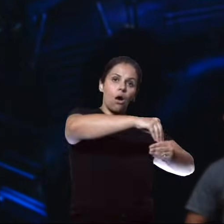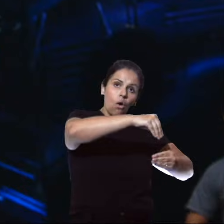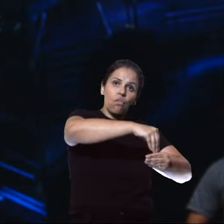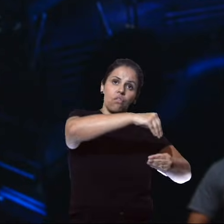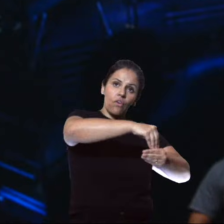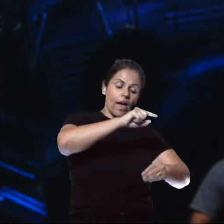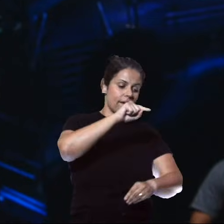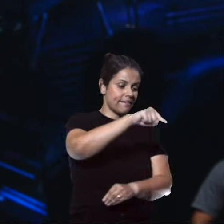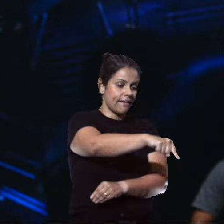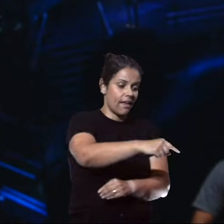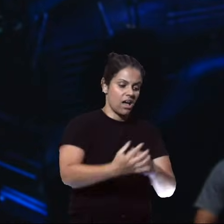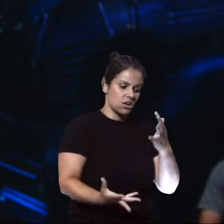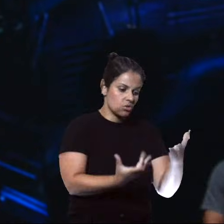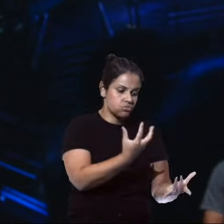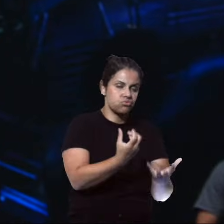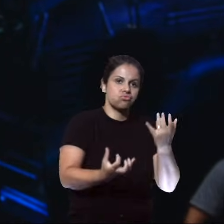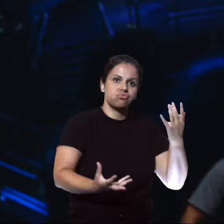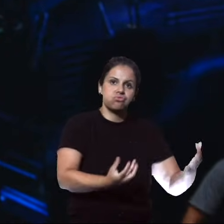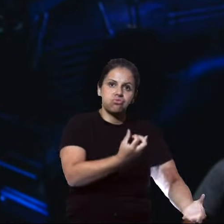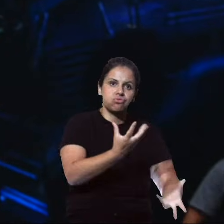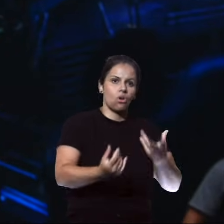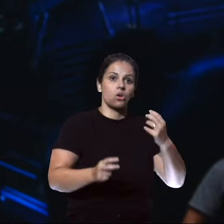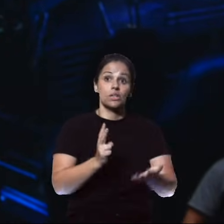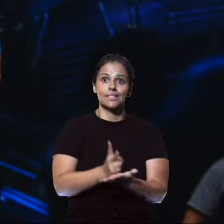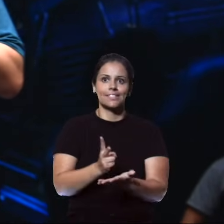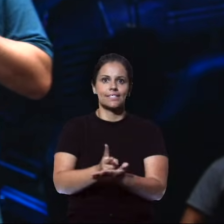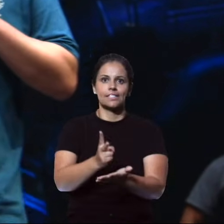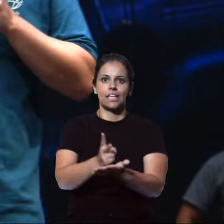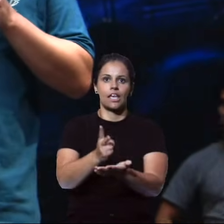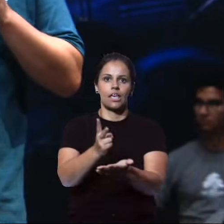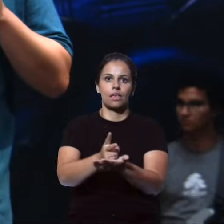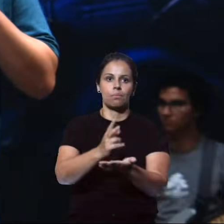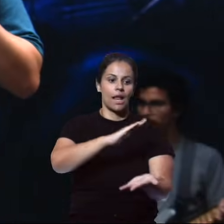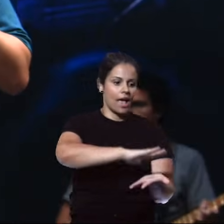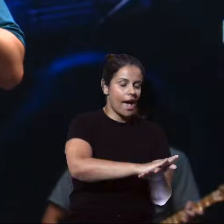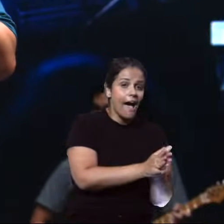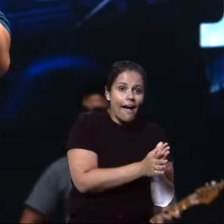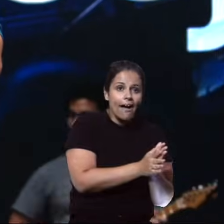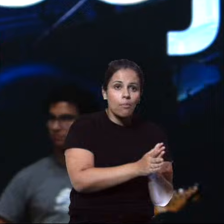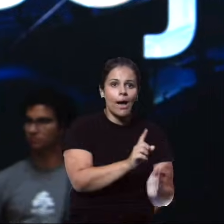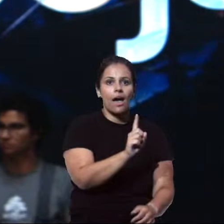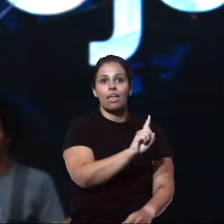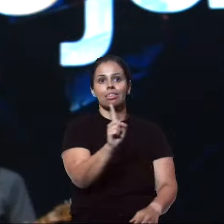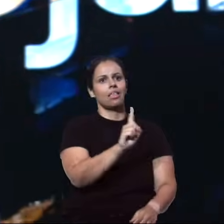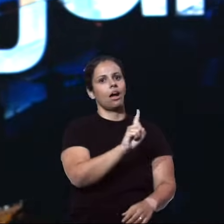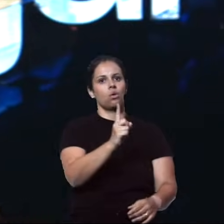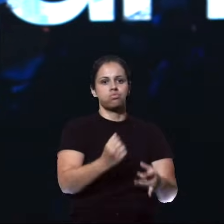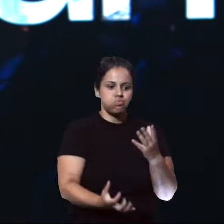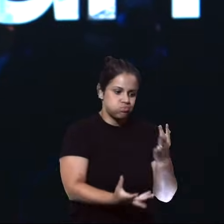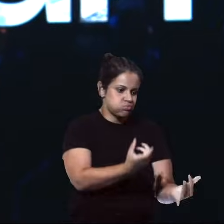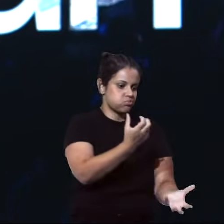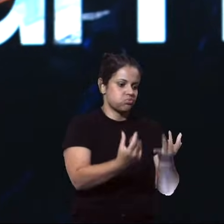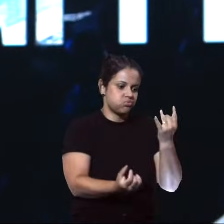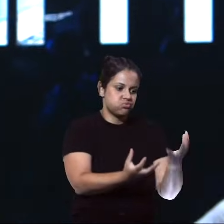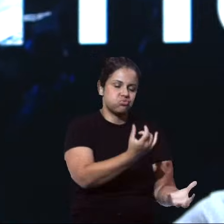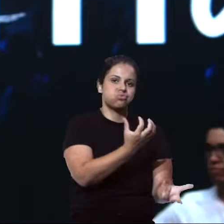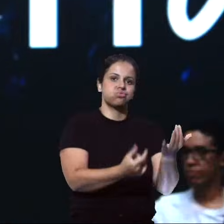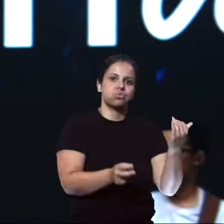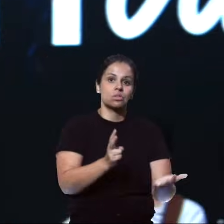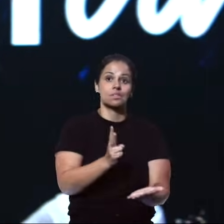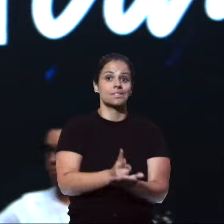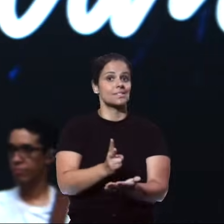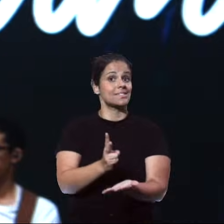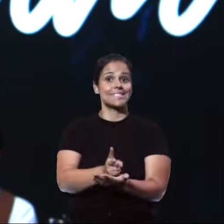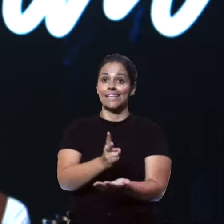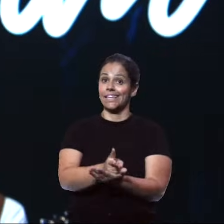queimará continuamente sobre o altar. Não deve ser apagado. E gente, a gente vê essa chama num